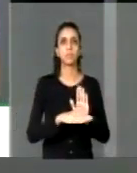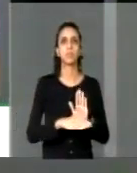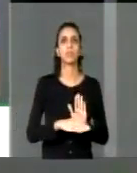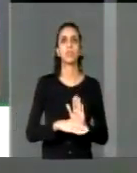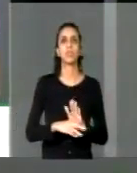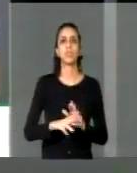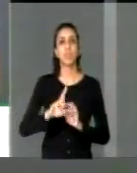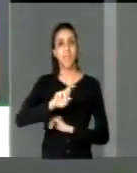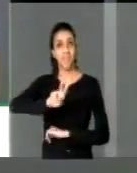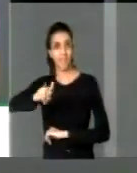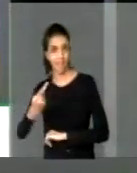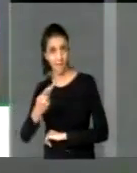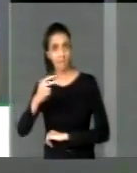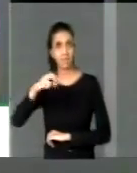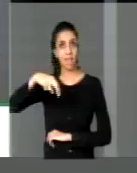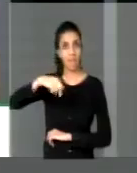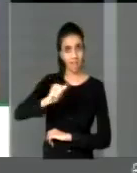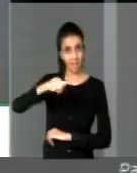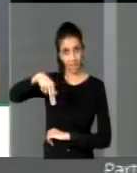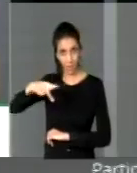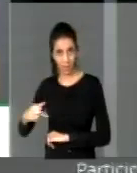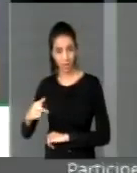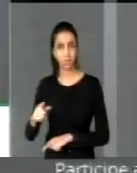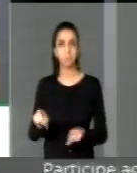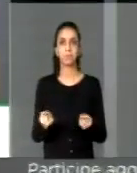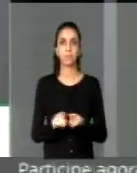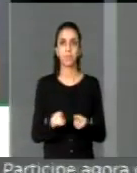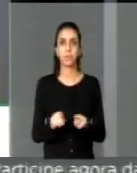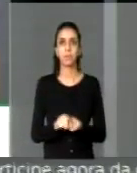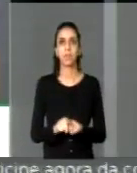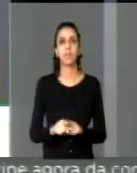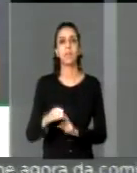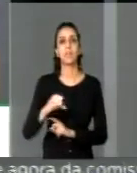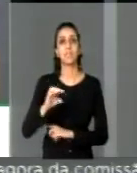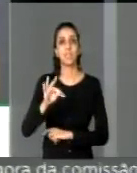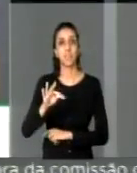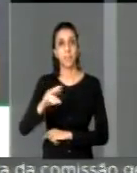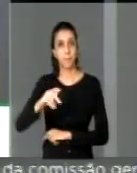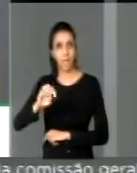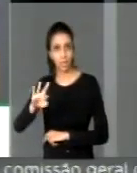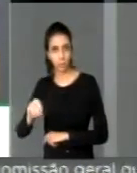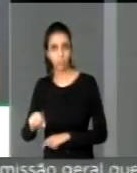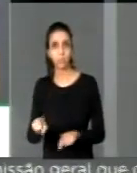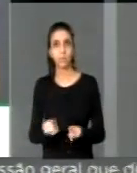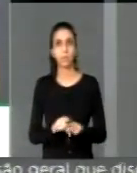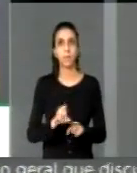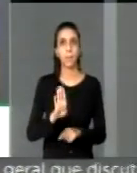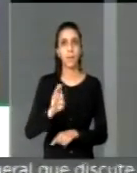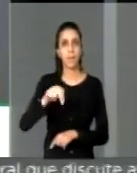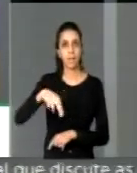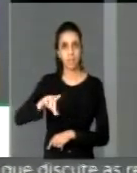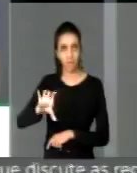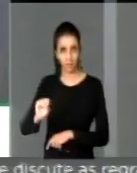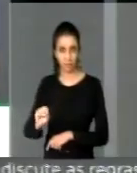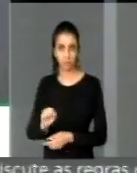ANP, o Fundo Setorial de Petróleo e Gás Natural, CTPetro, e o BNDES,